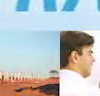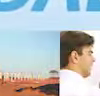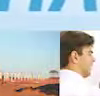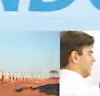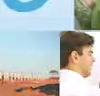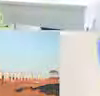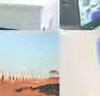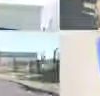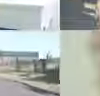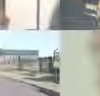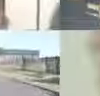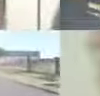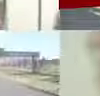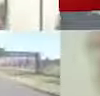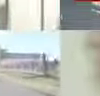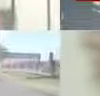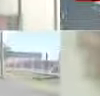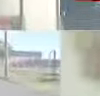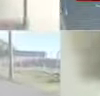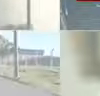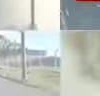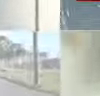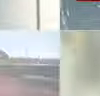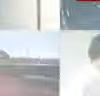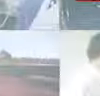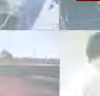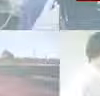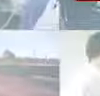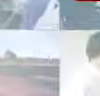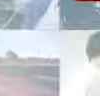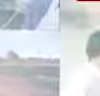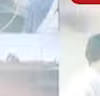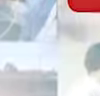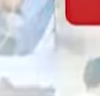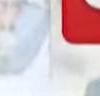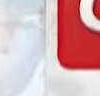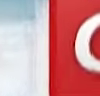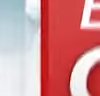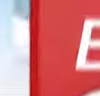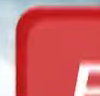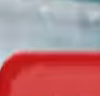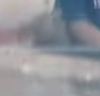trabalhando, trabalhando, trabalhando. E o trabalho só começou.